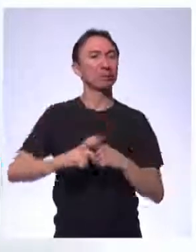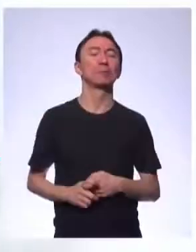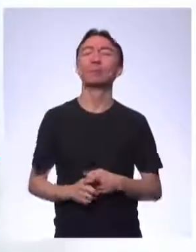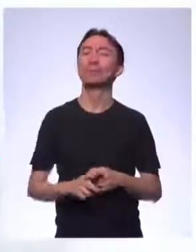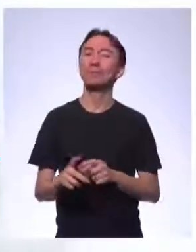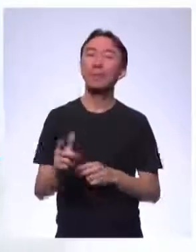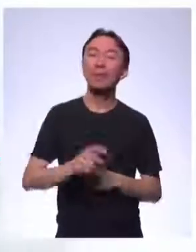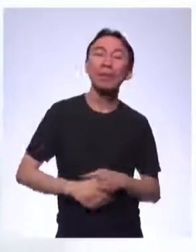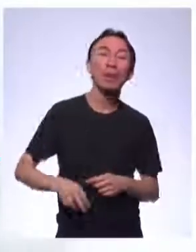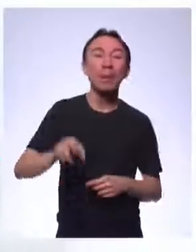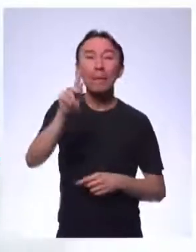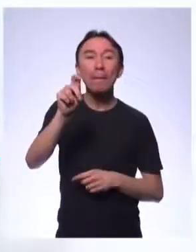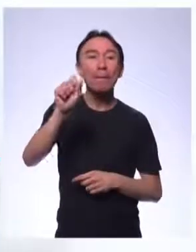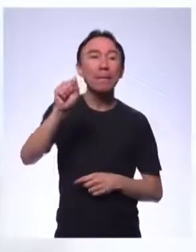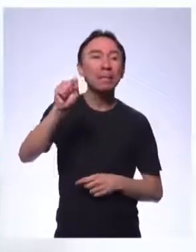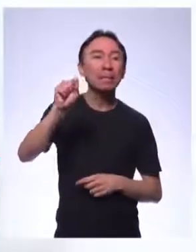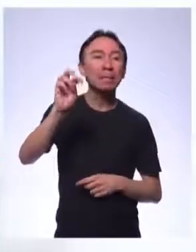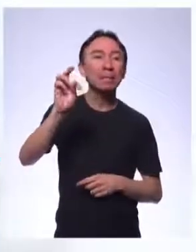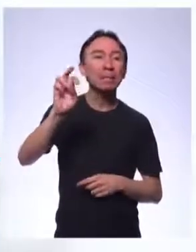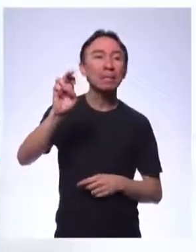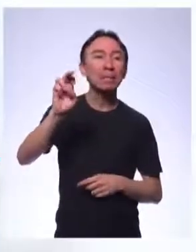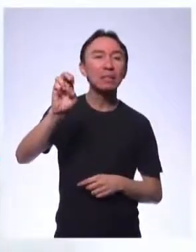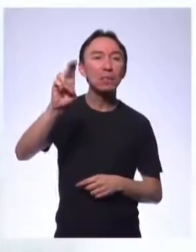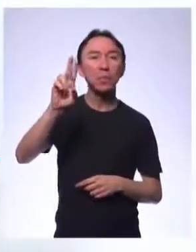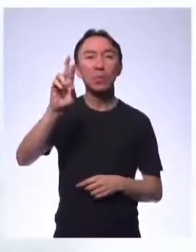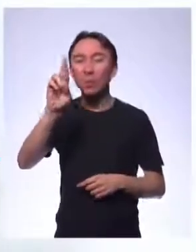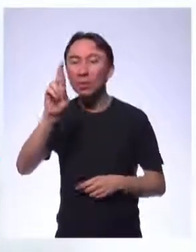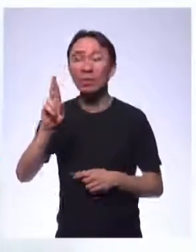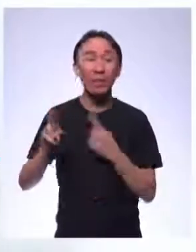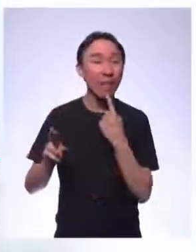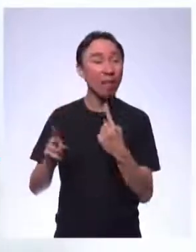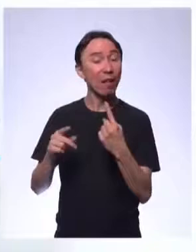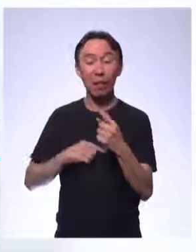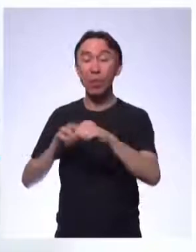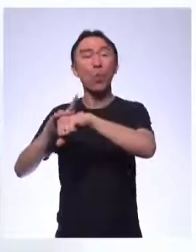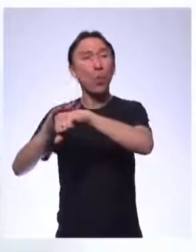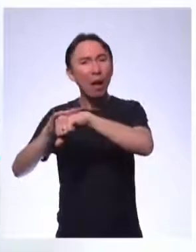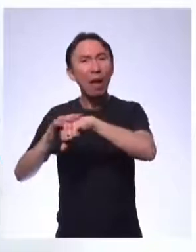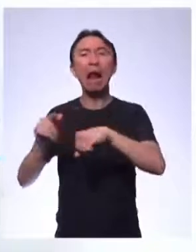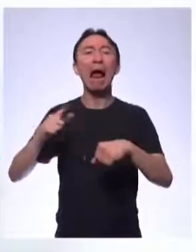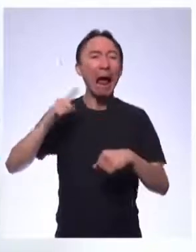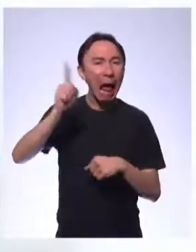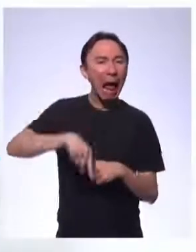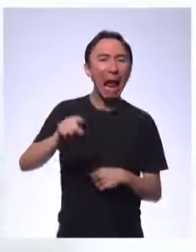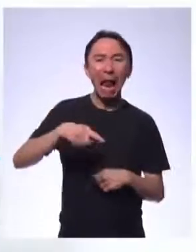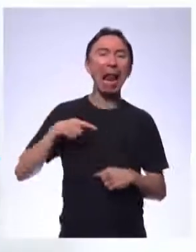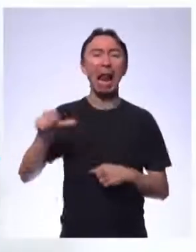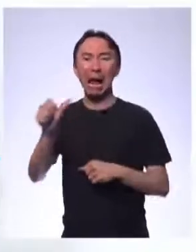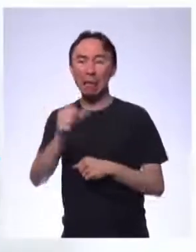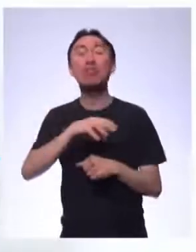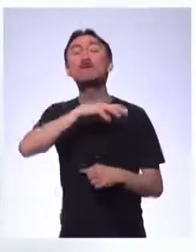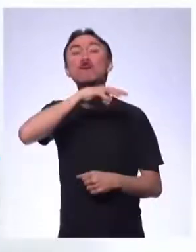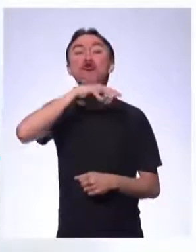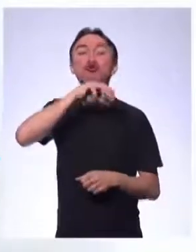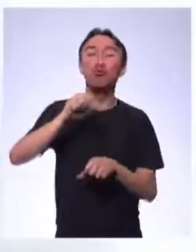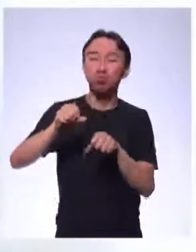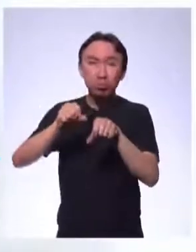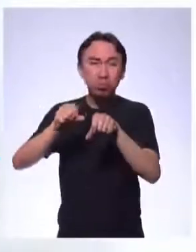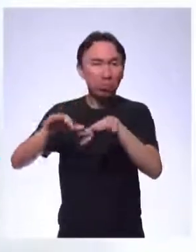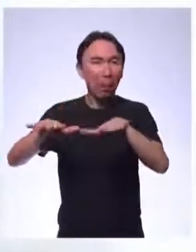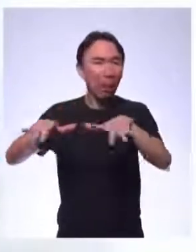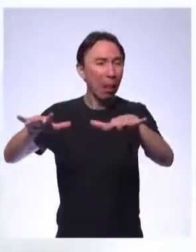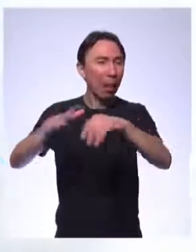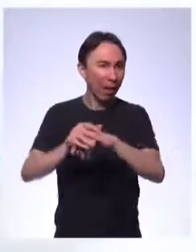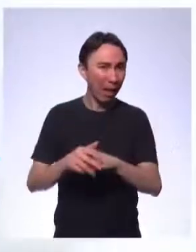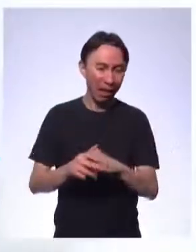com doenças que atacavam animais e que eram doenças bacterianas. Mas também ele fez observações,